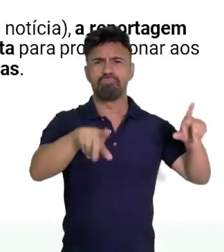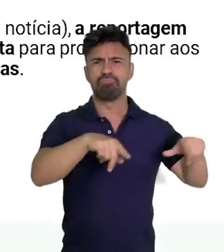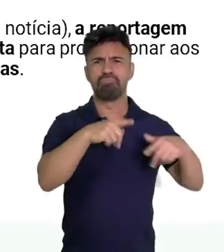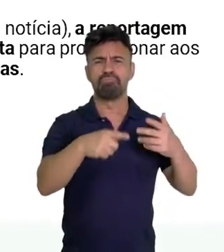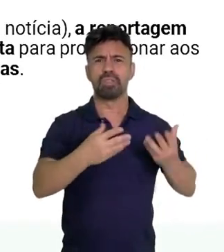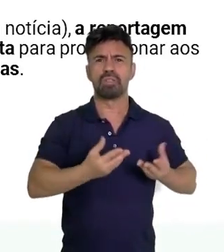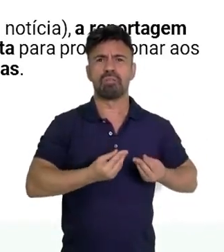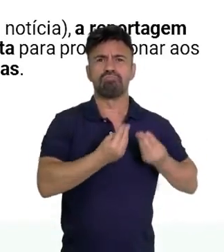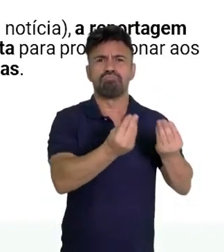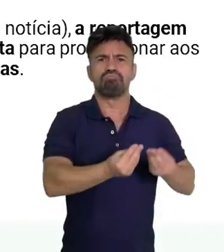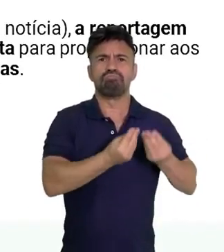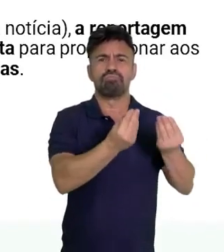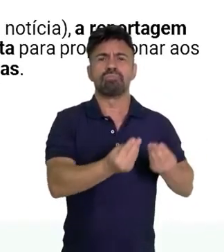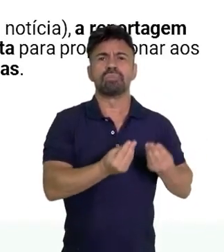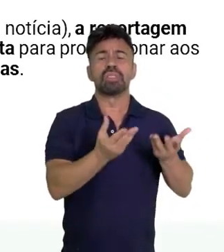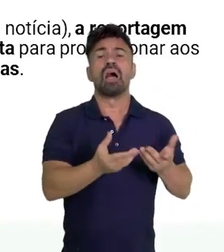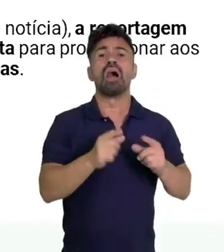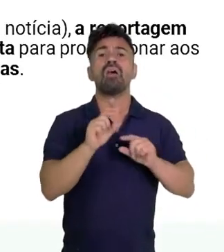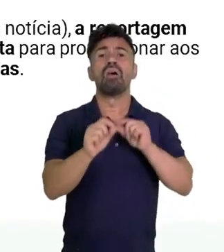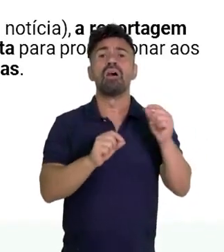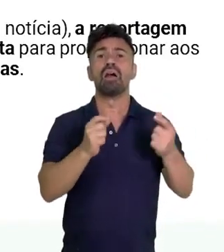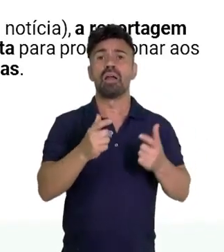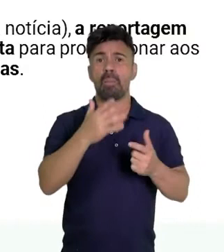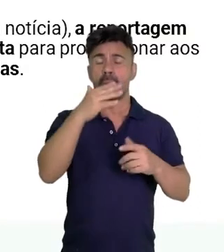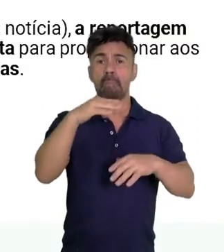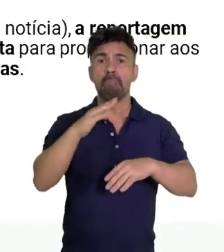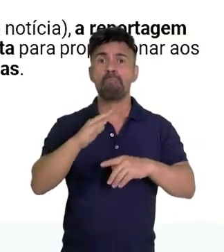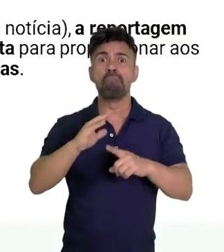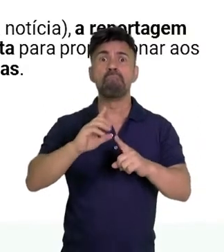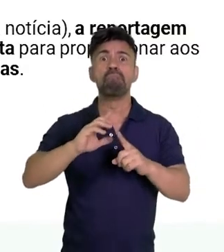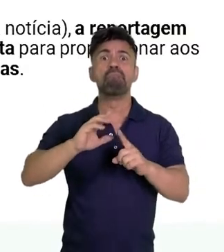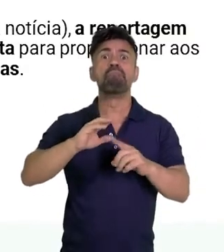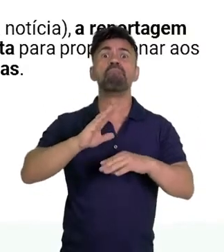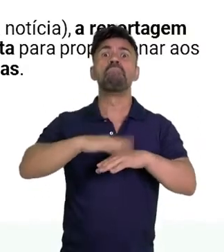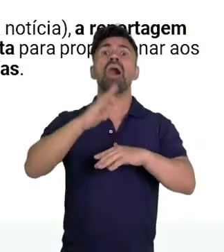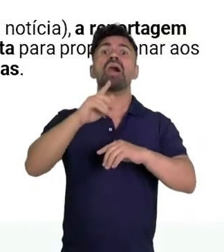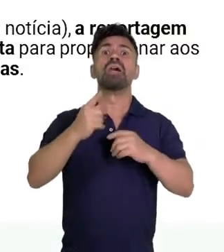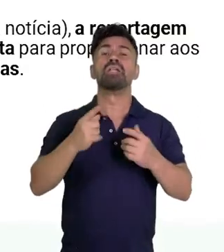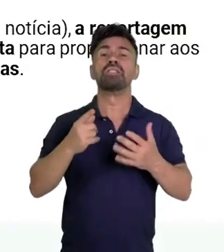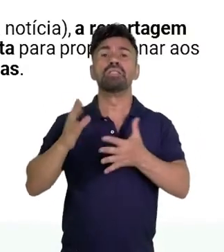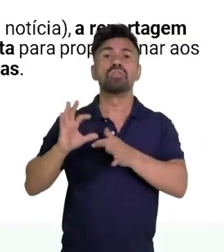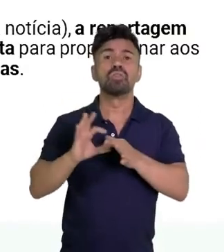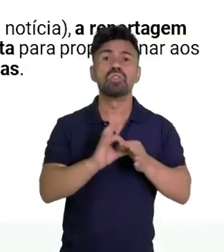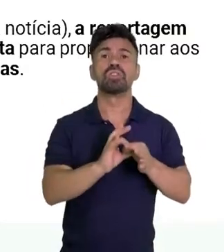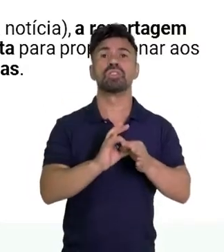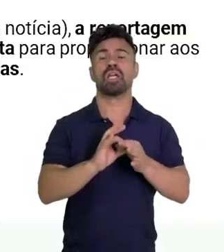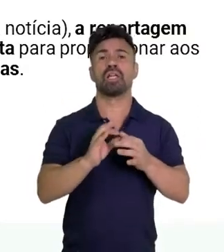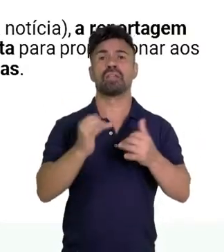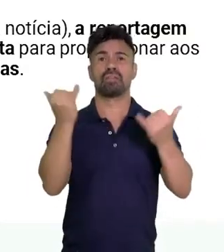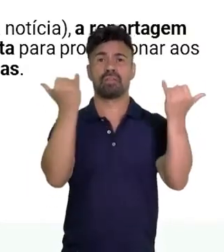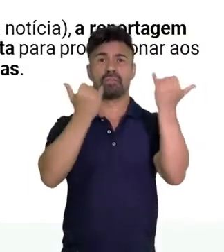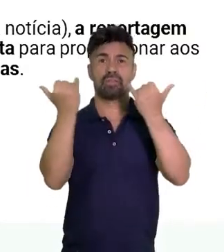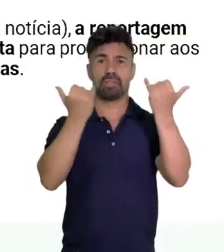aos leitores ou aos telespectadores mais oportunidades de contextualização da